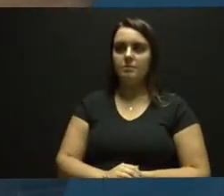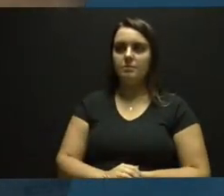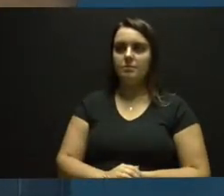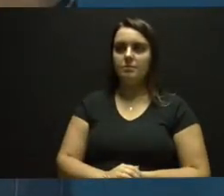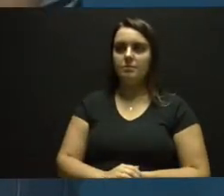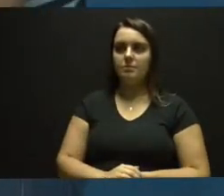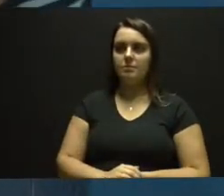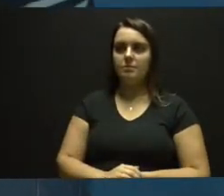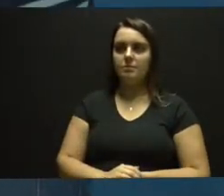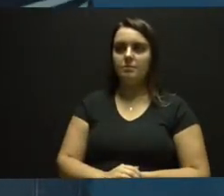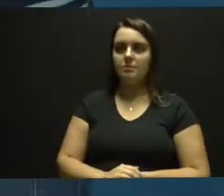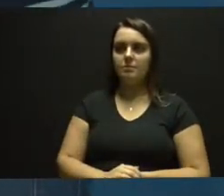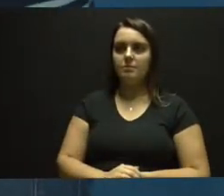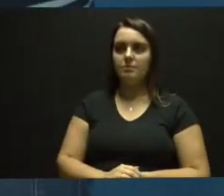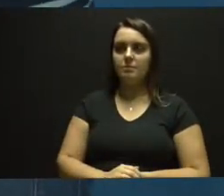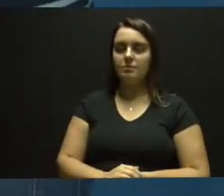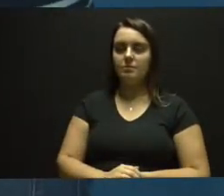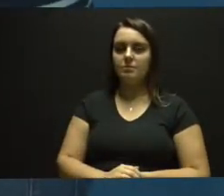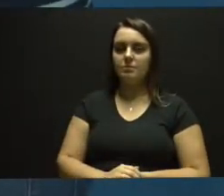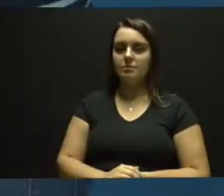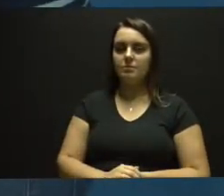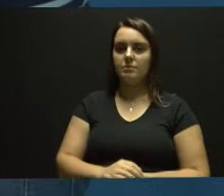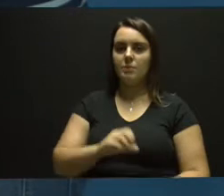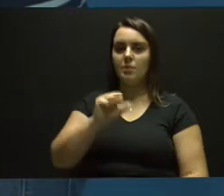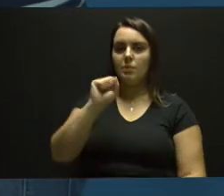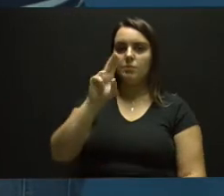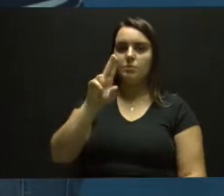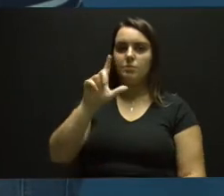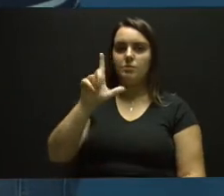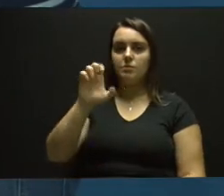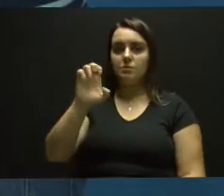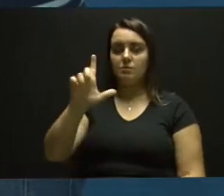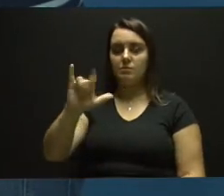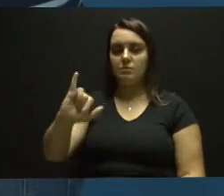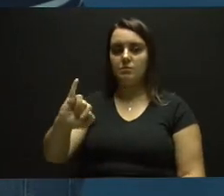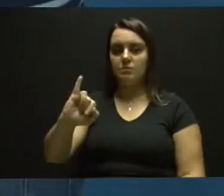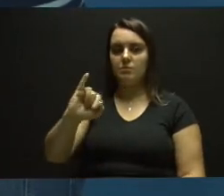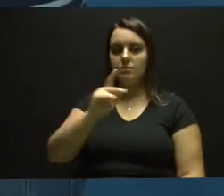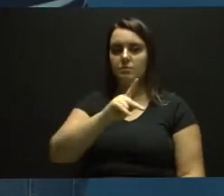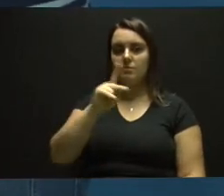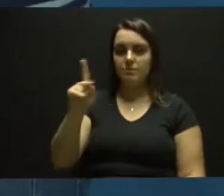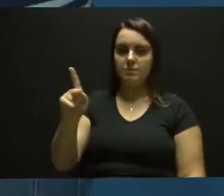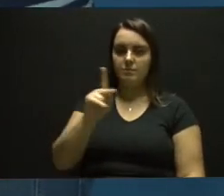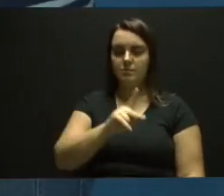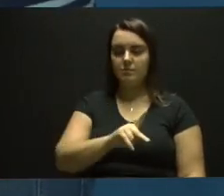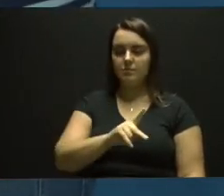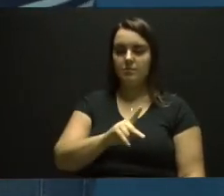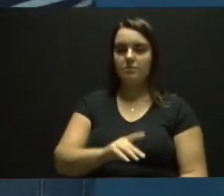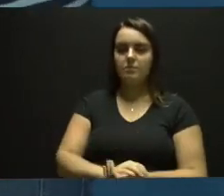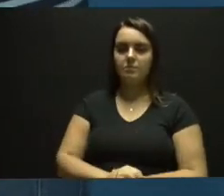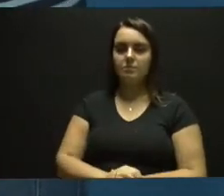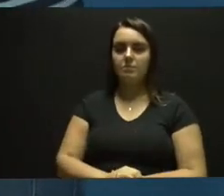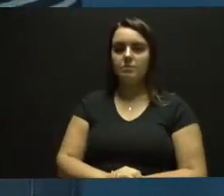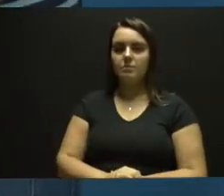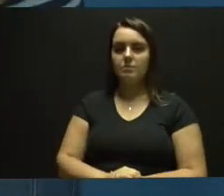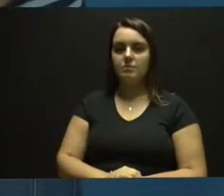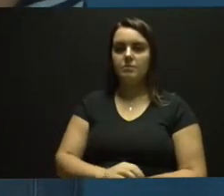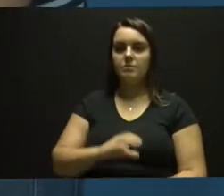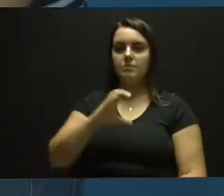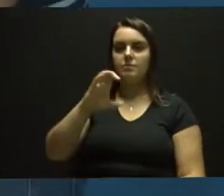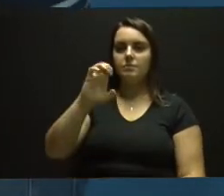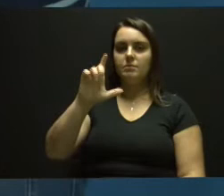estar aqui foi ele que fez esse convite pra mim professora sueli a célia